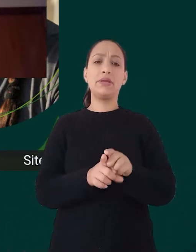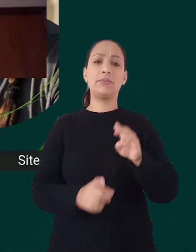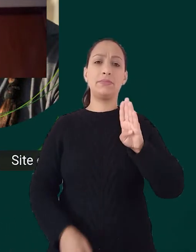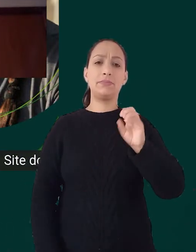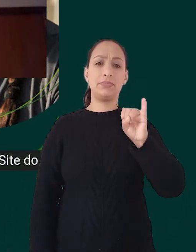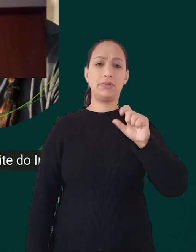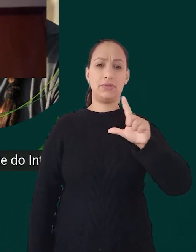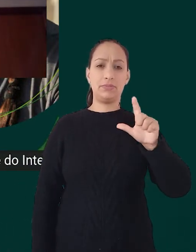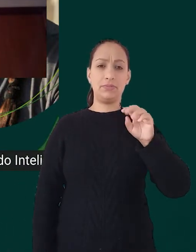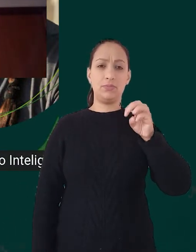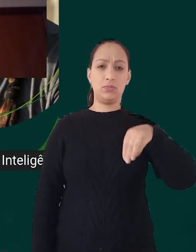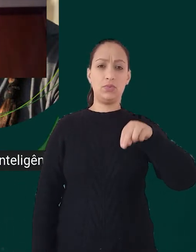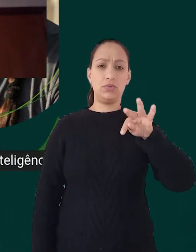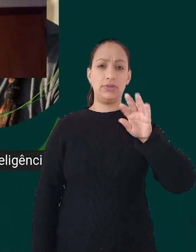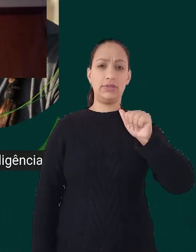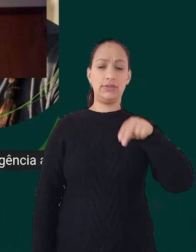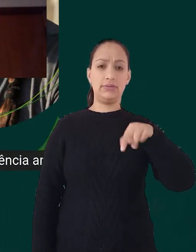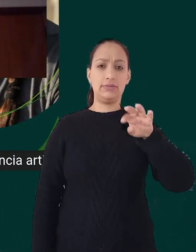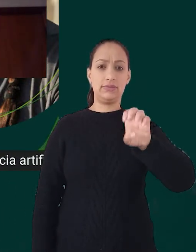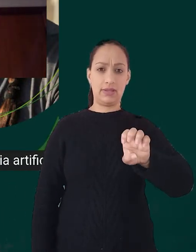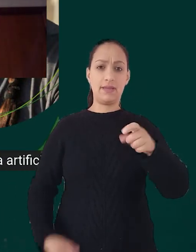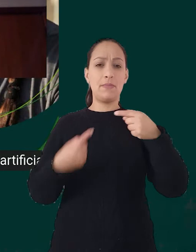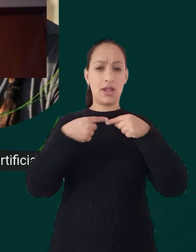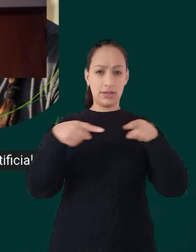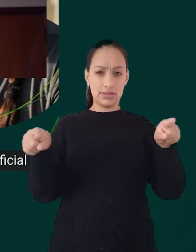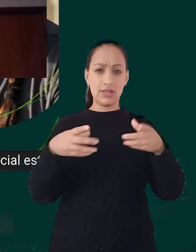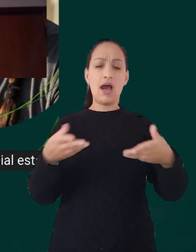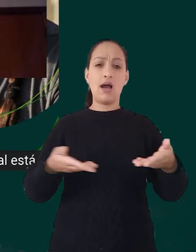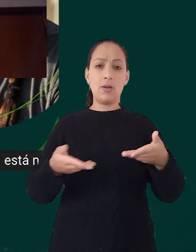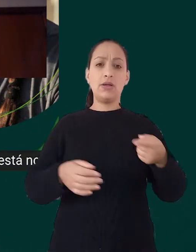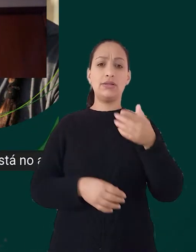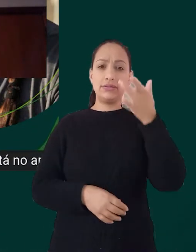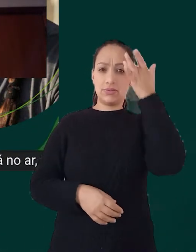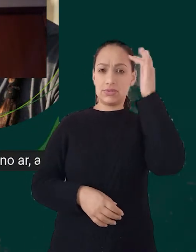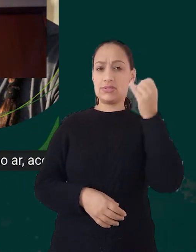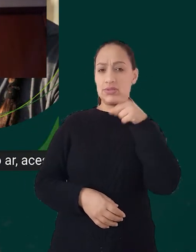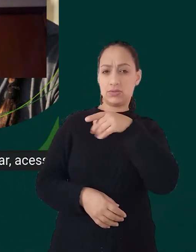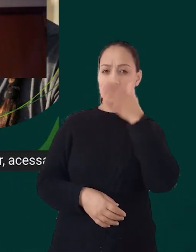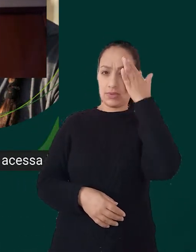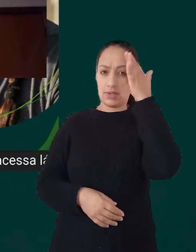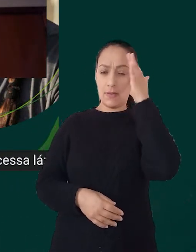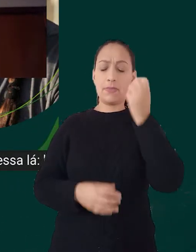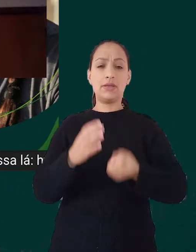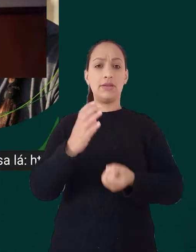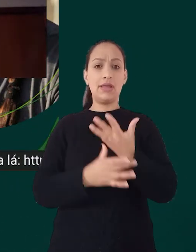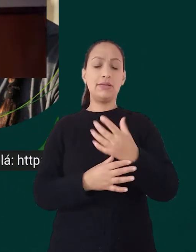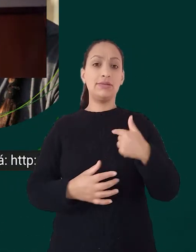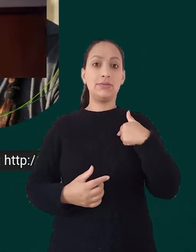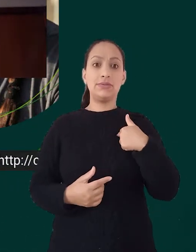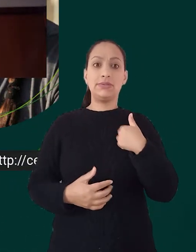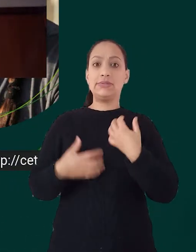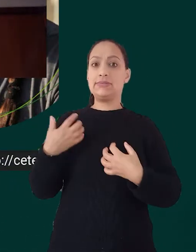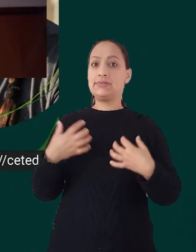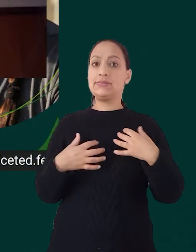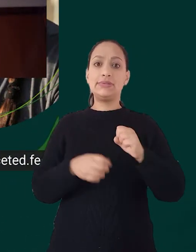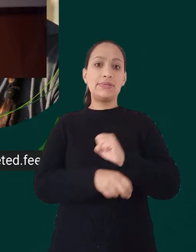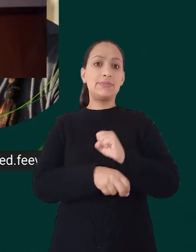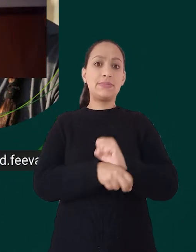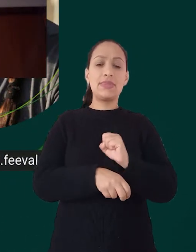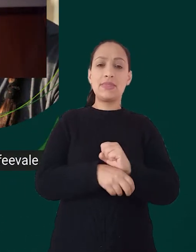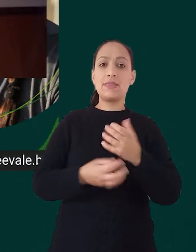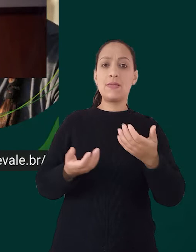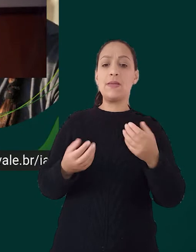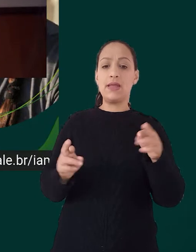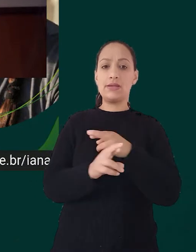jogo que está para lançar, né? Não sei se tu sabe, e que está criando muita expectativa, né, com relação a